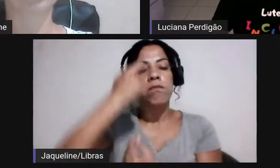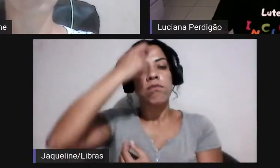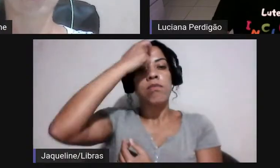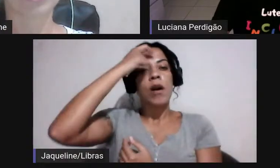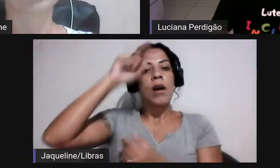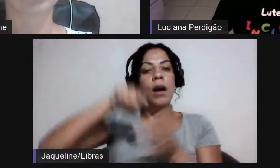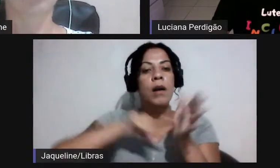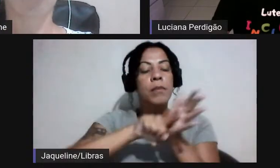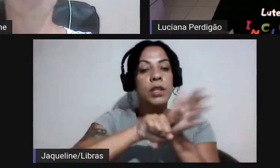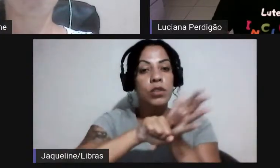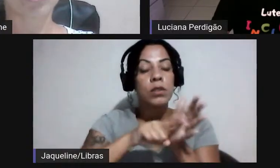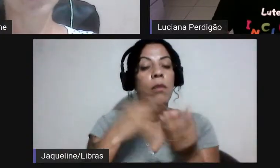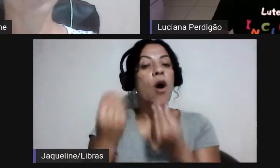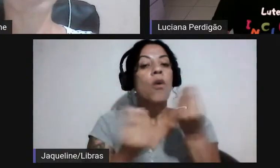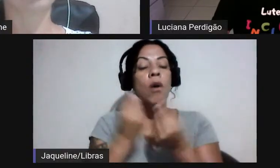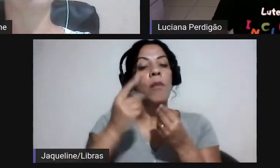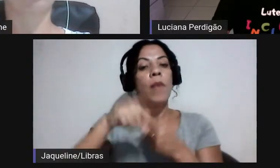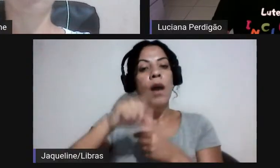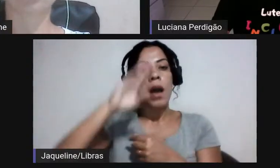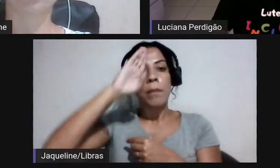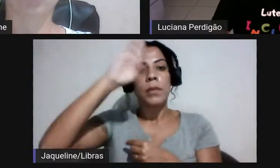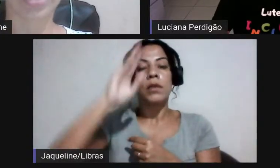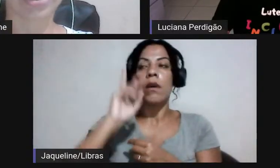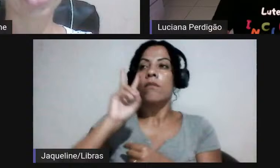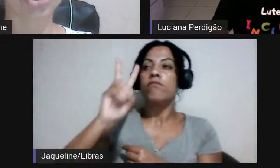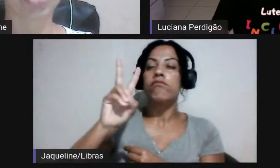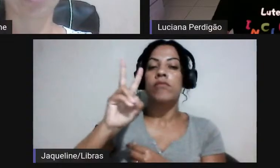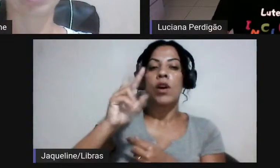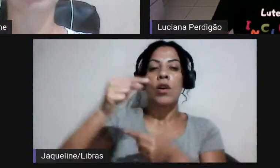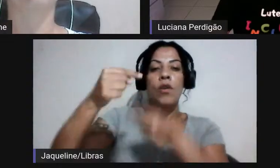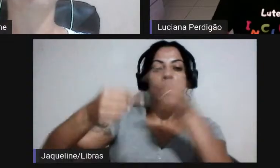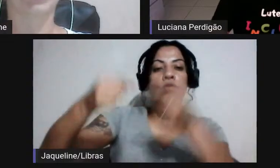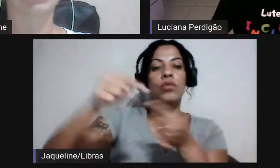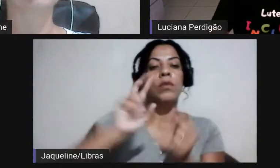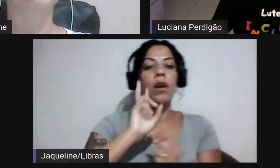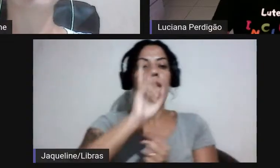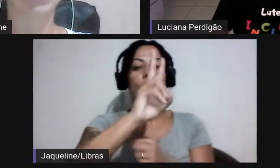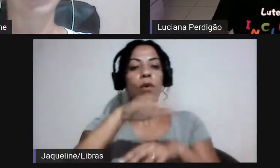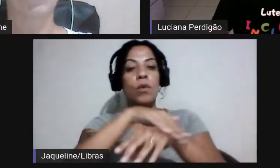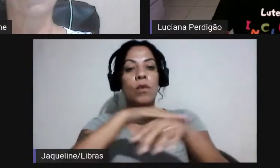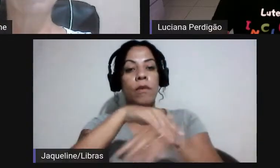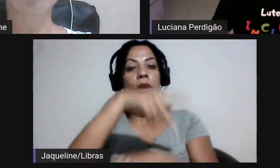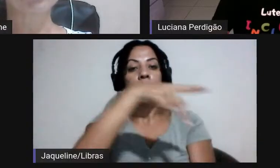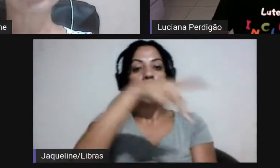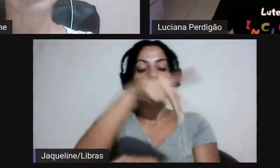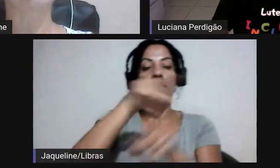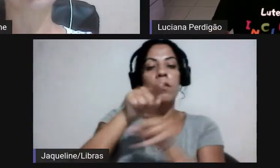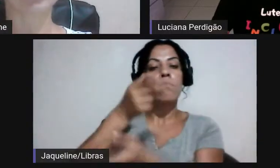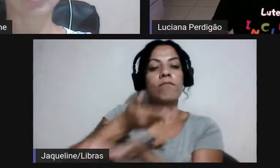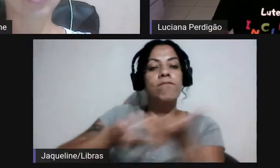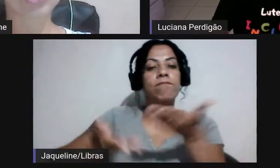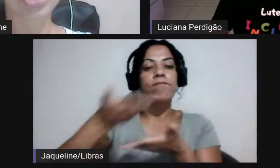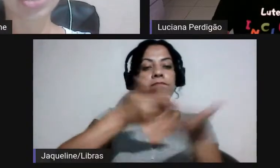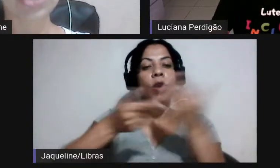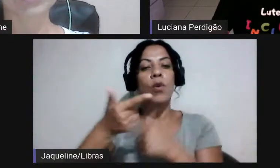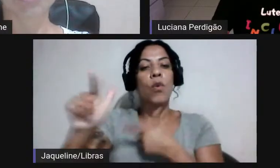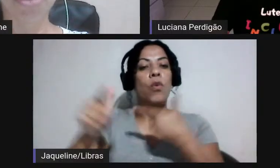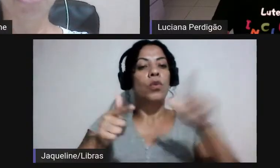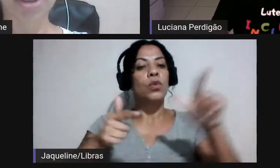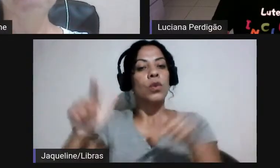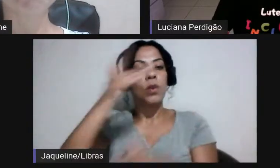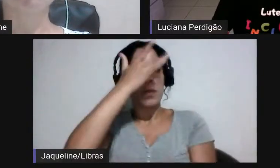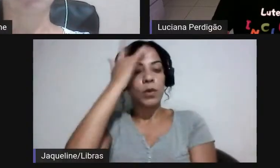das discussões com professores, com outros colegas que estão matriculados, né, o projeto que a gente gostaria